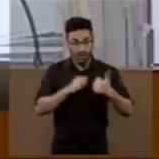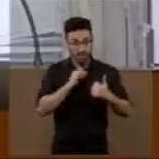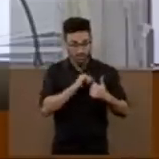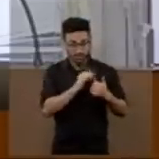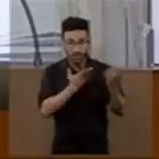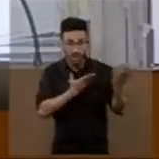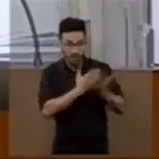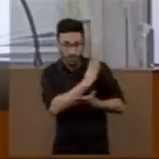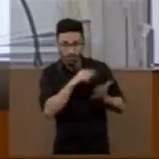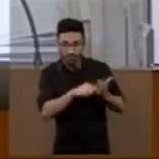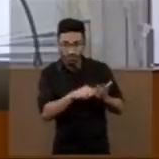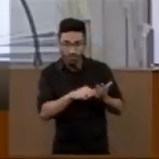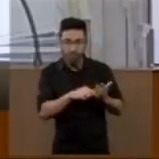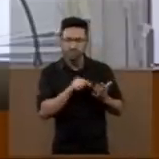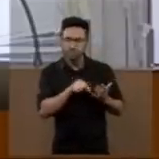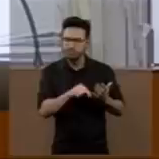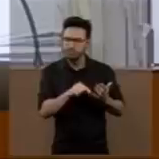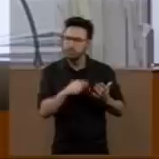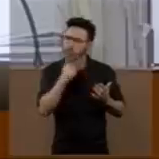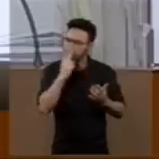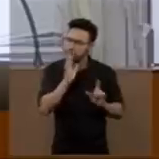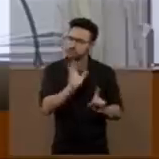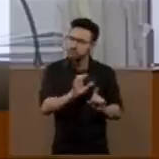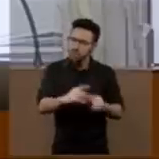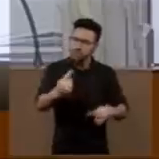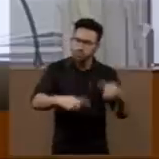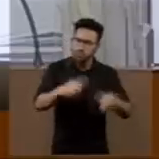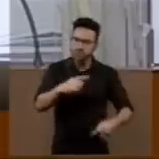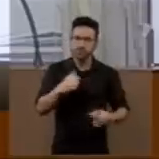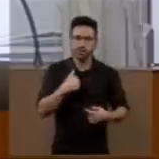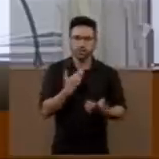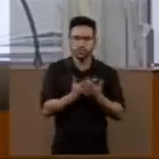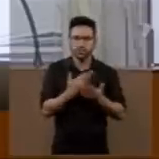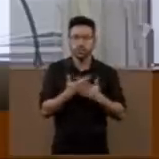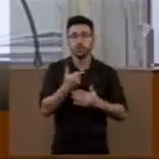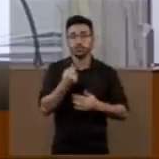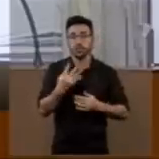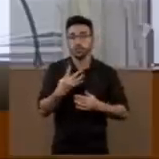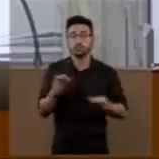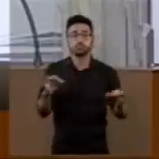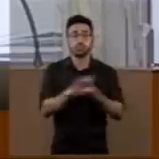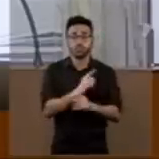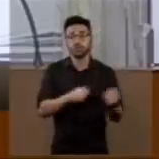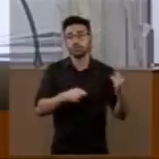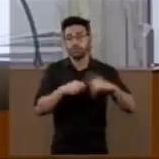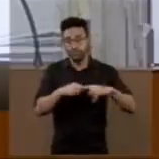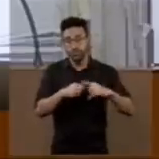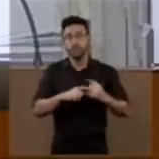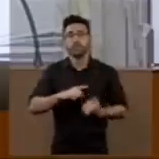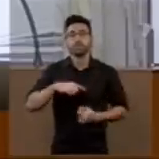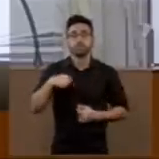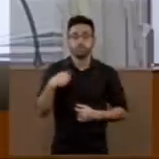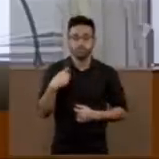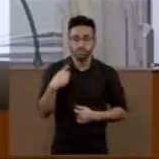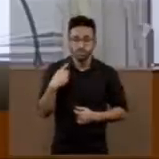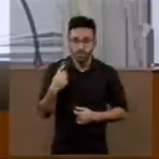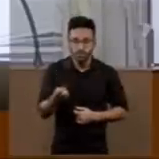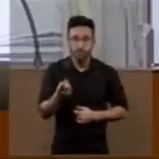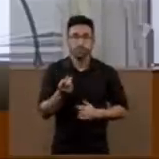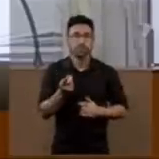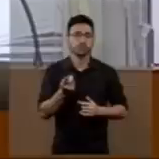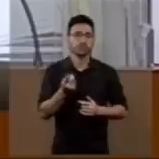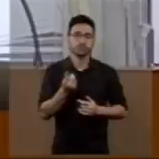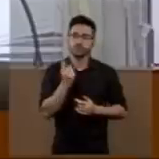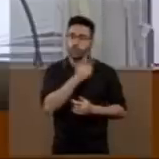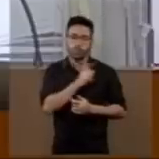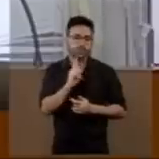não sanção política. E, como disse, estudei e devolvi em 2014, não houve possibilidade de chamamento anterior. E,